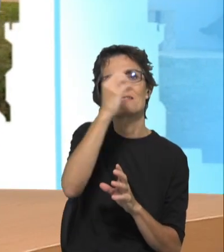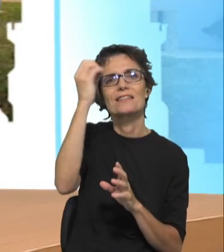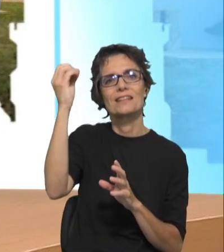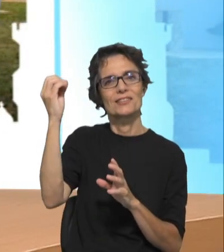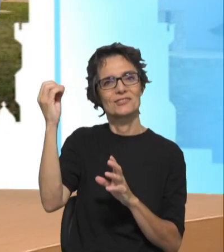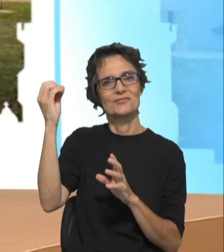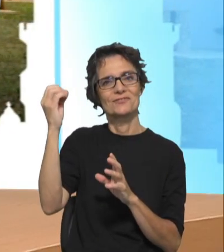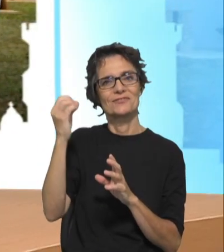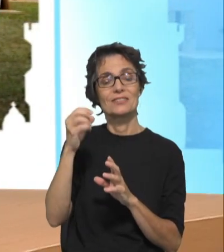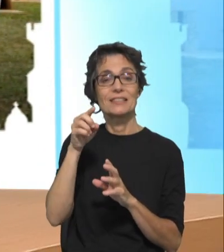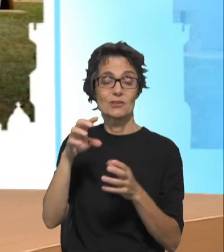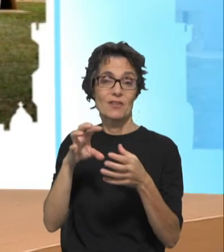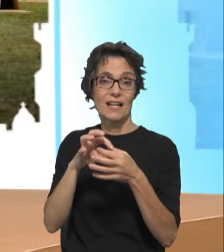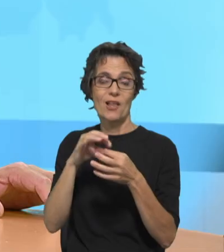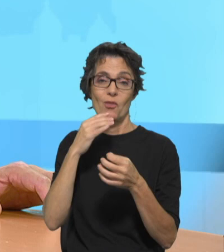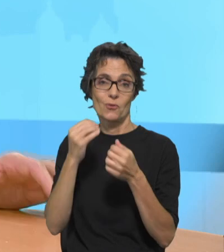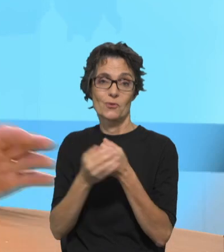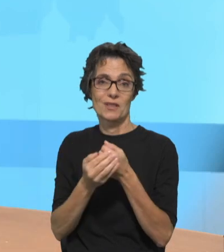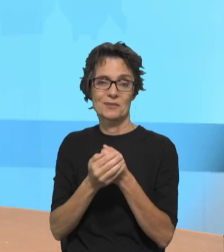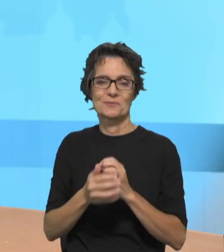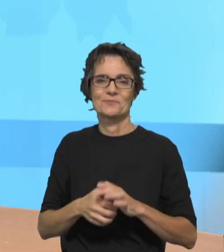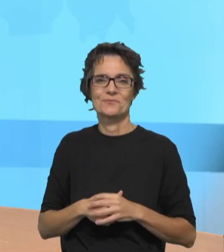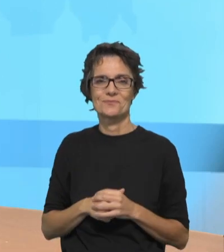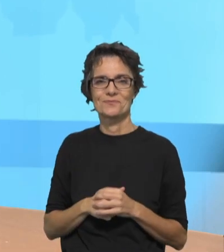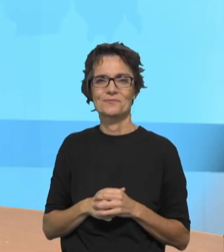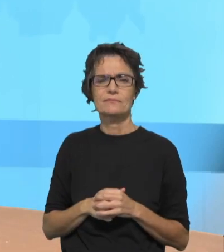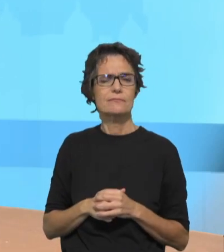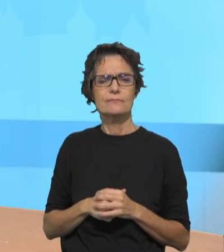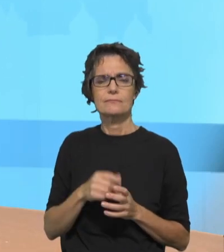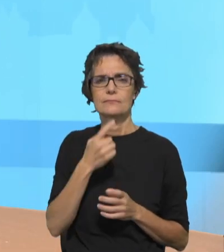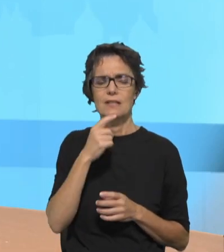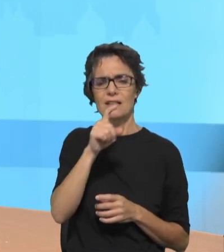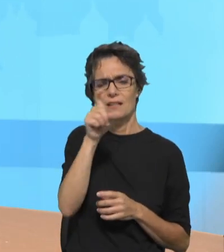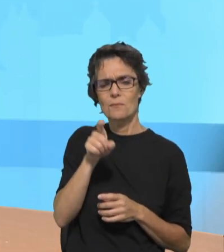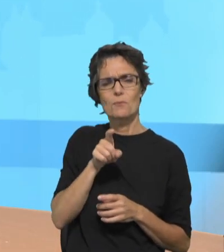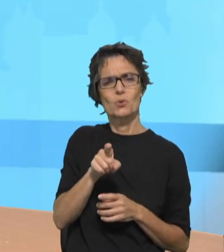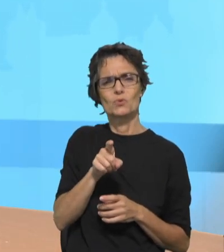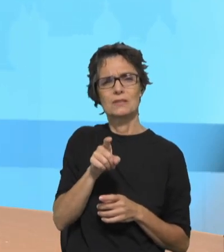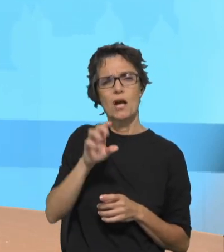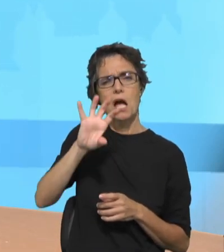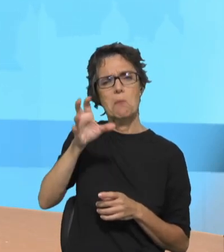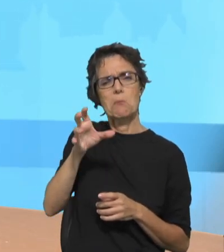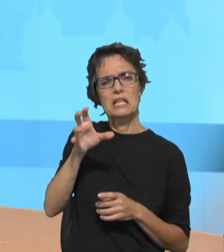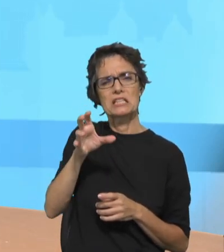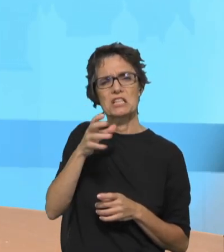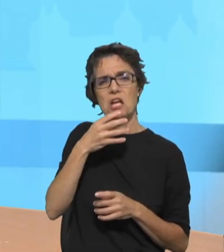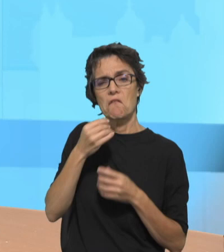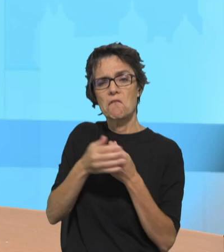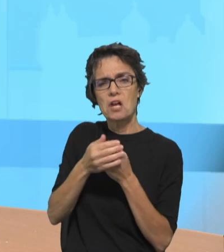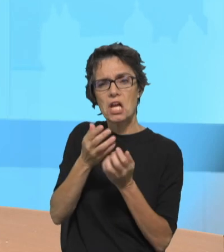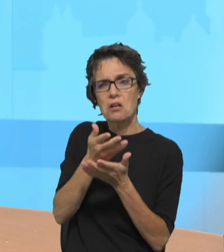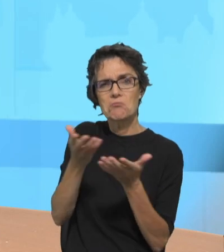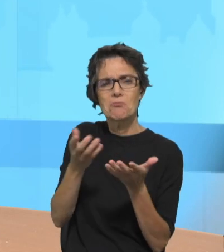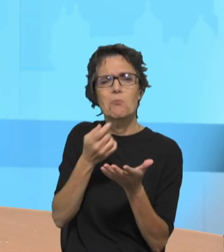imagem. Absolutamente. E de que forma é que esta pergunta, este país é para velhos, vai percorrer os trabalhos do